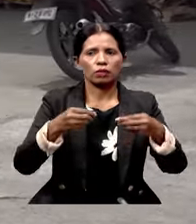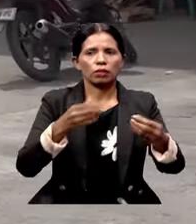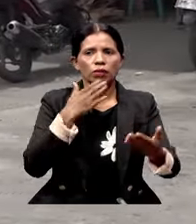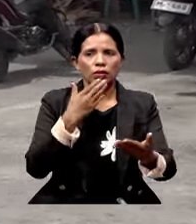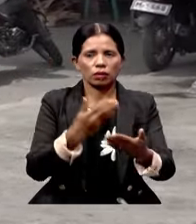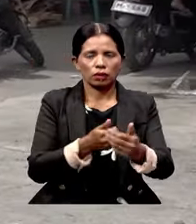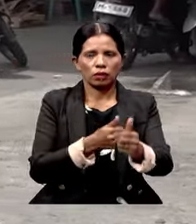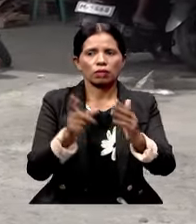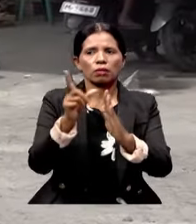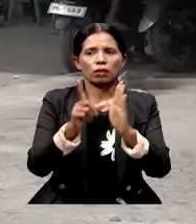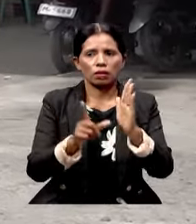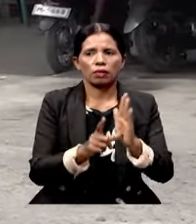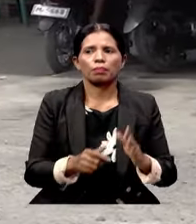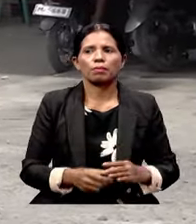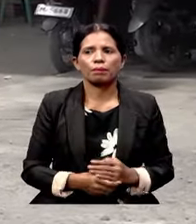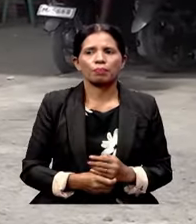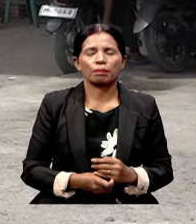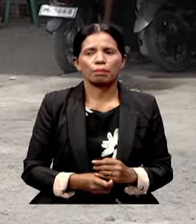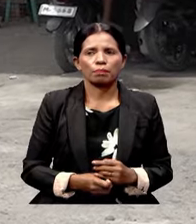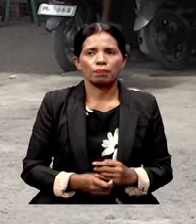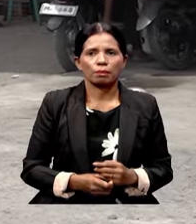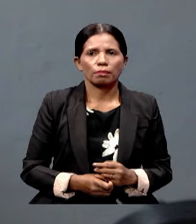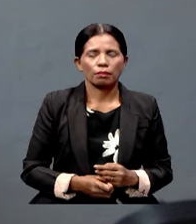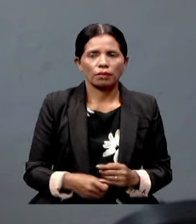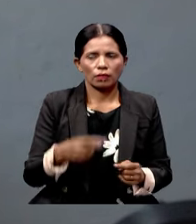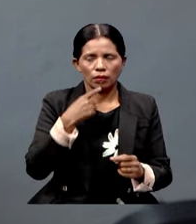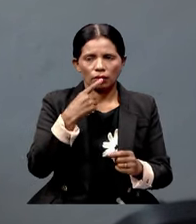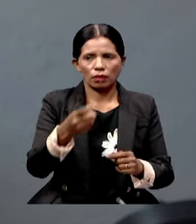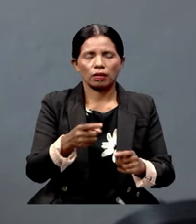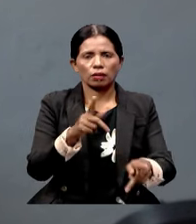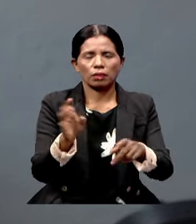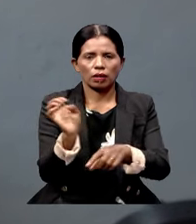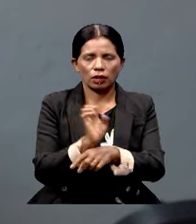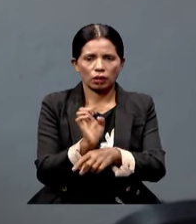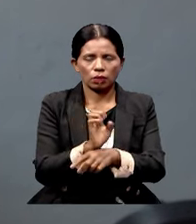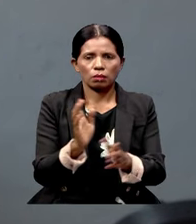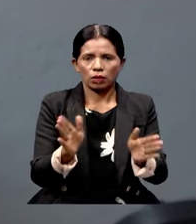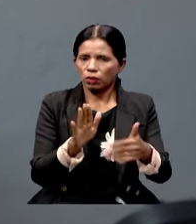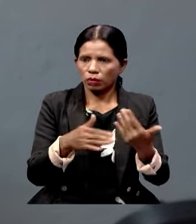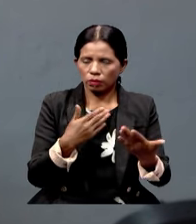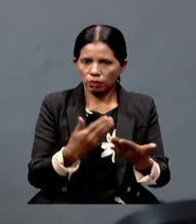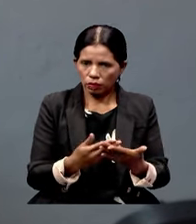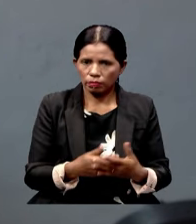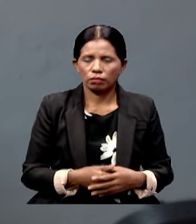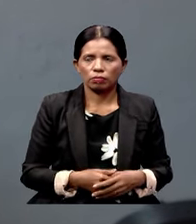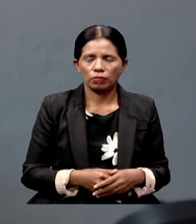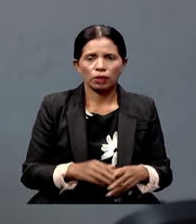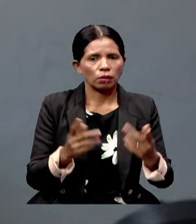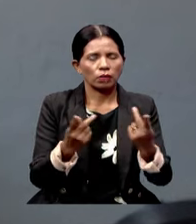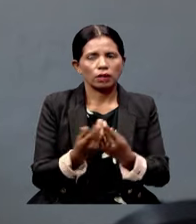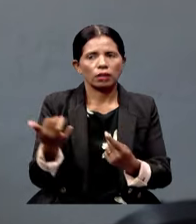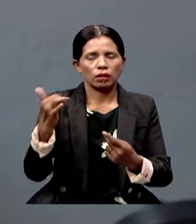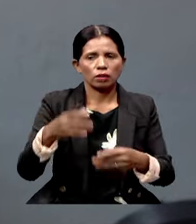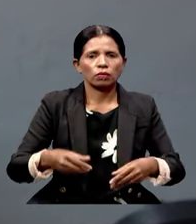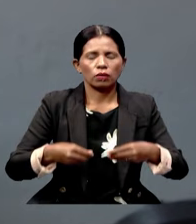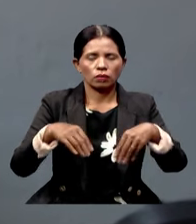tuir lei. Ini kami advisor apela bahwa operador ekonomi sira, berat bele, komersial seperut baik malu